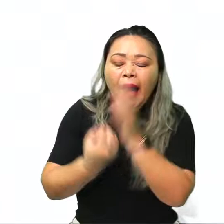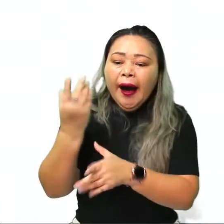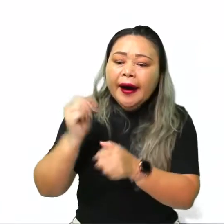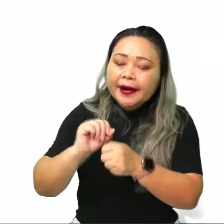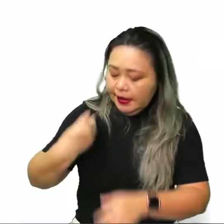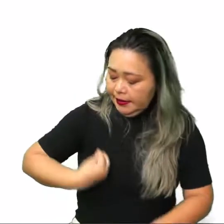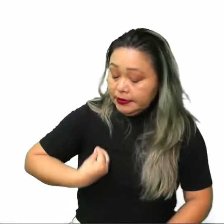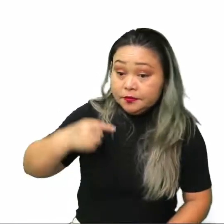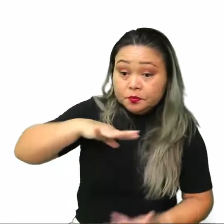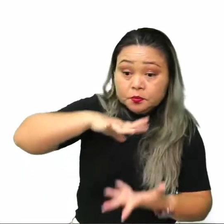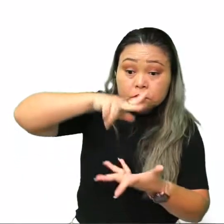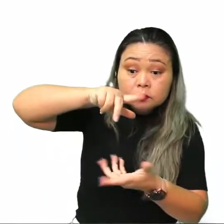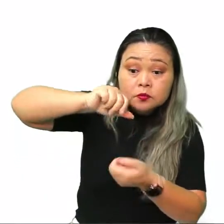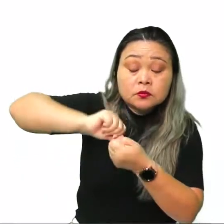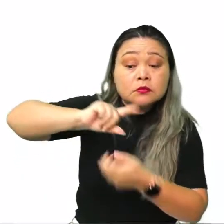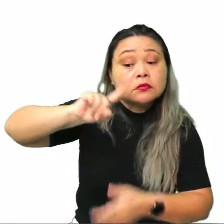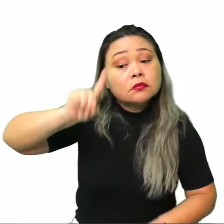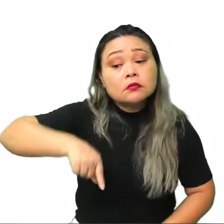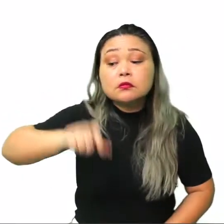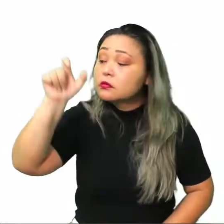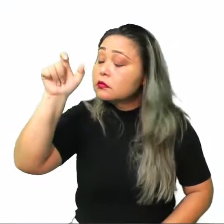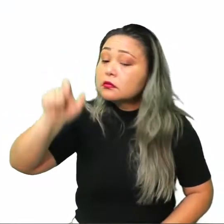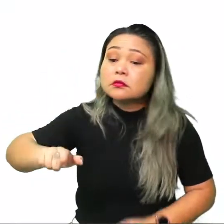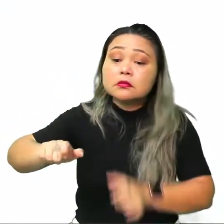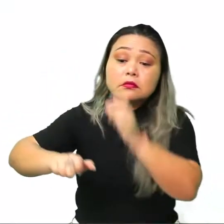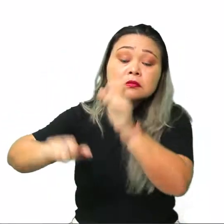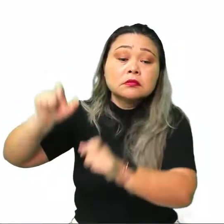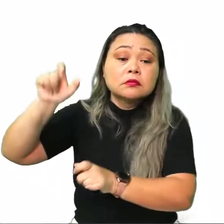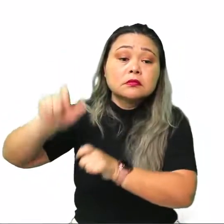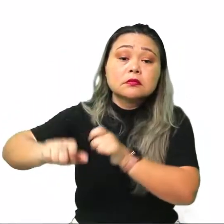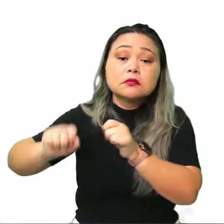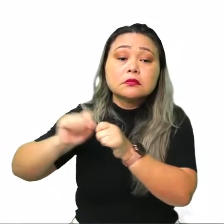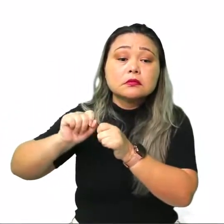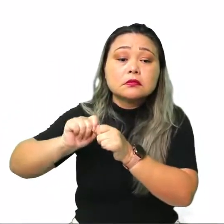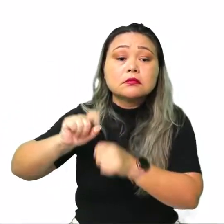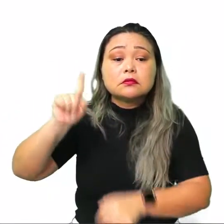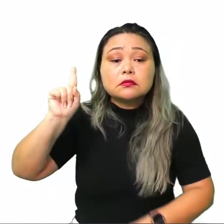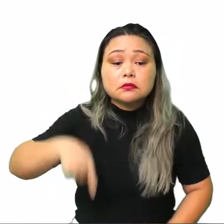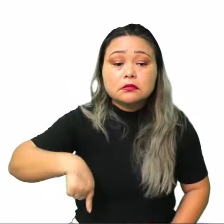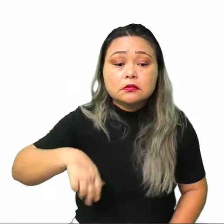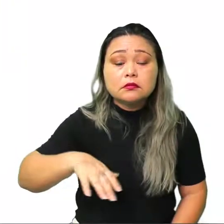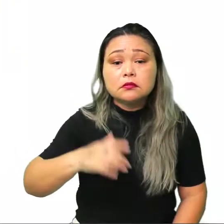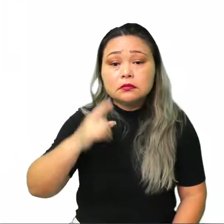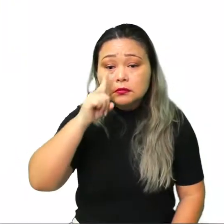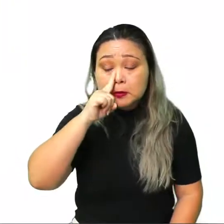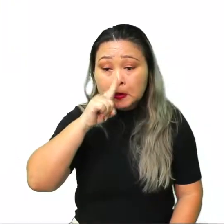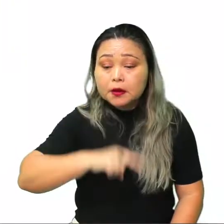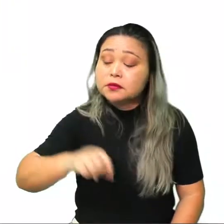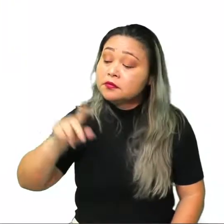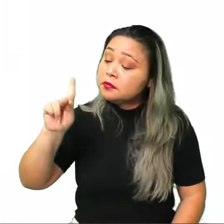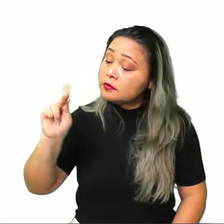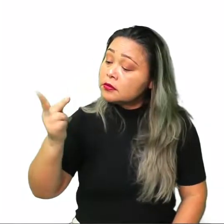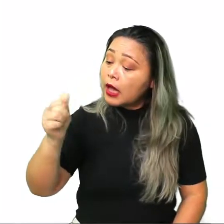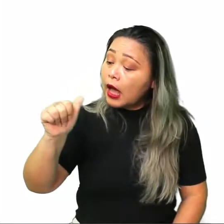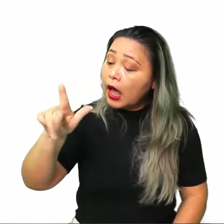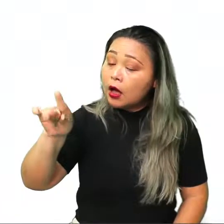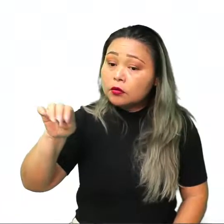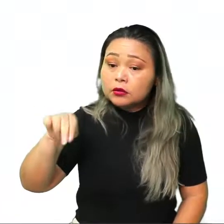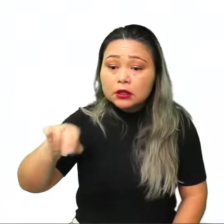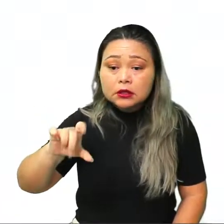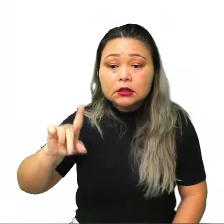a vida na Terra, a gente tem os personagens, né, de Oparin e Haldane, tá?